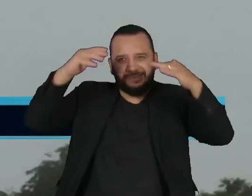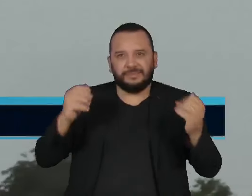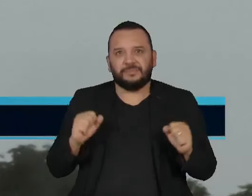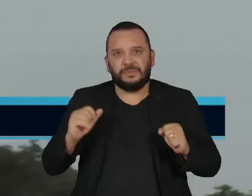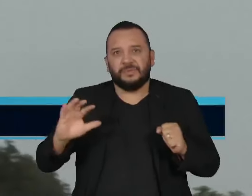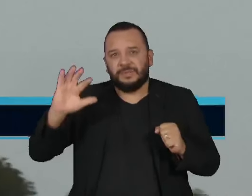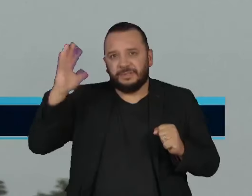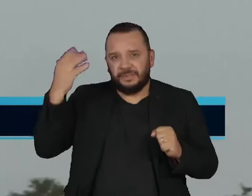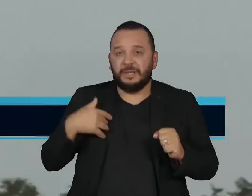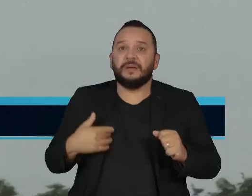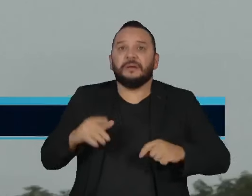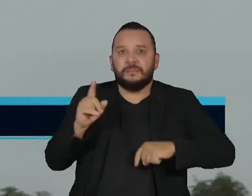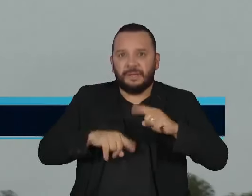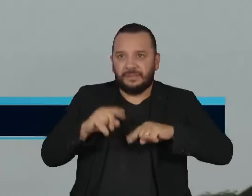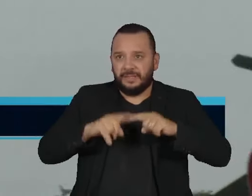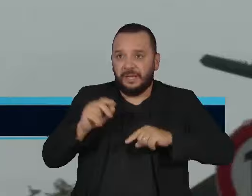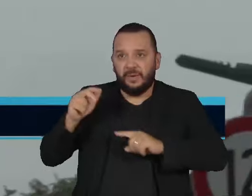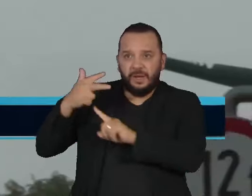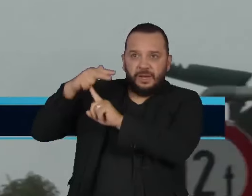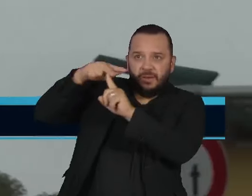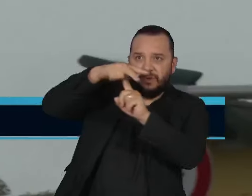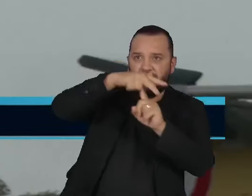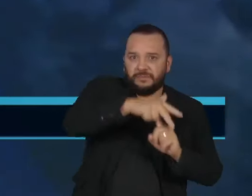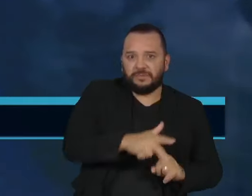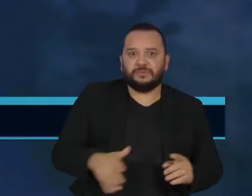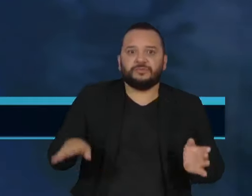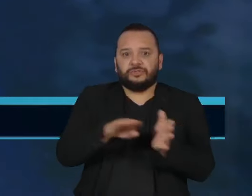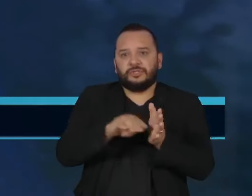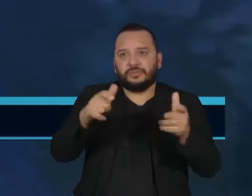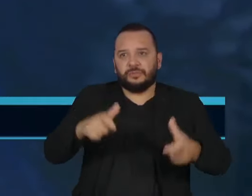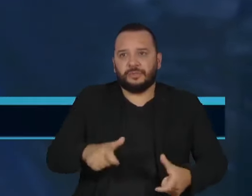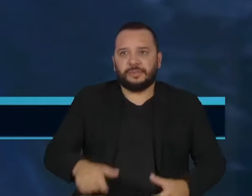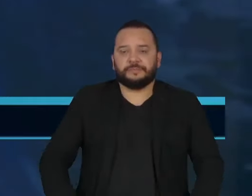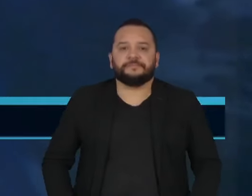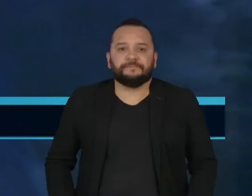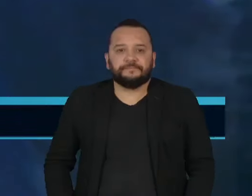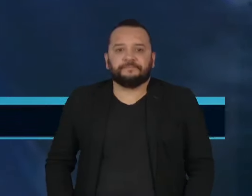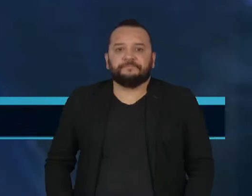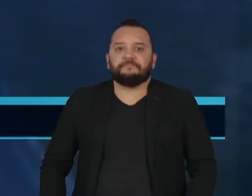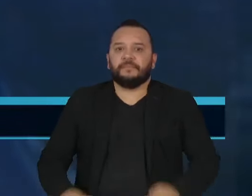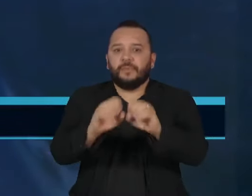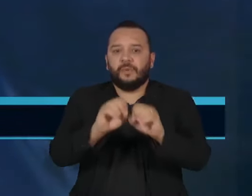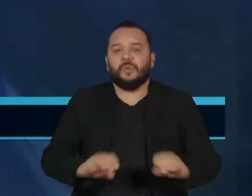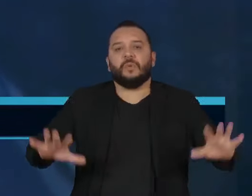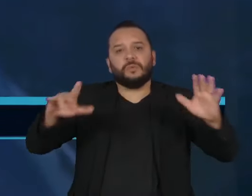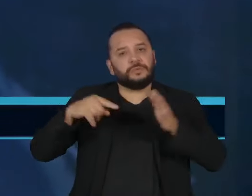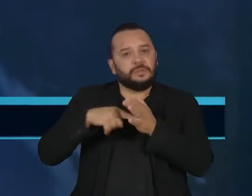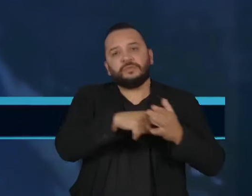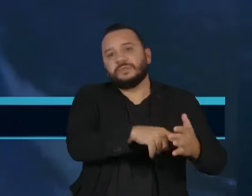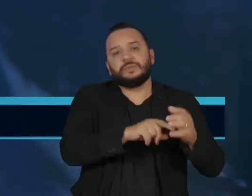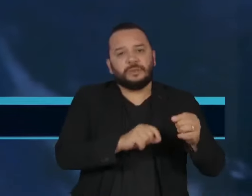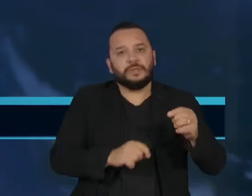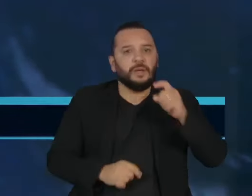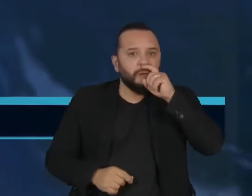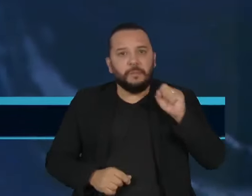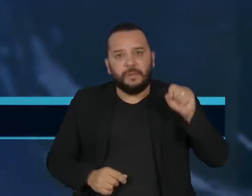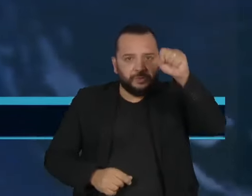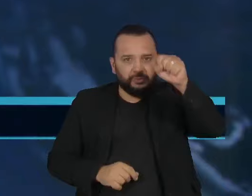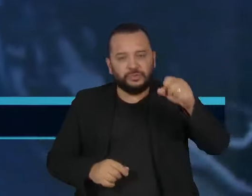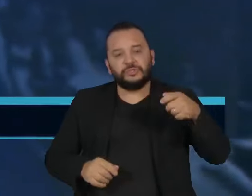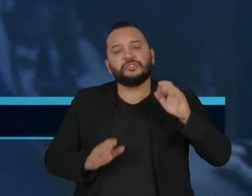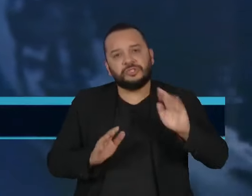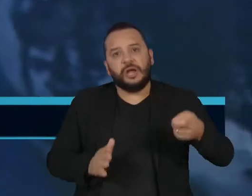O material só pode chegar de helicóptero. A ONU denuncia que o governo de Nicolás Maduro aumentou a